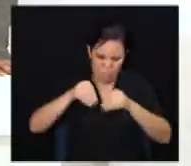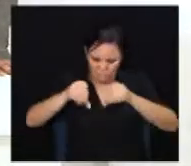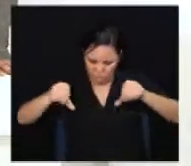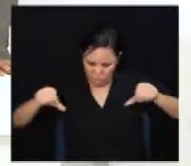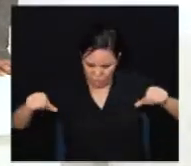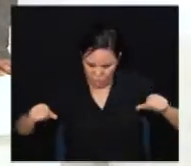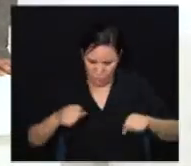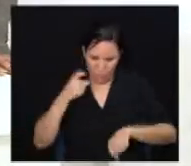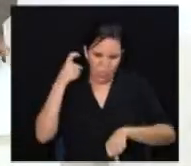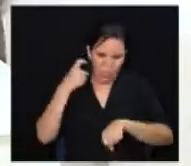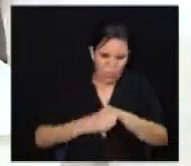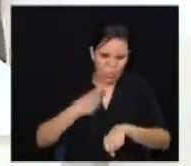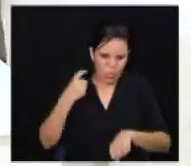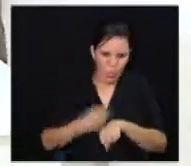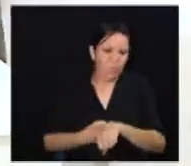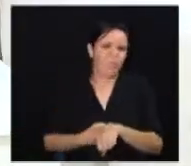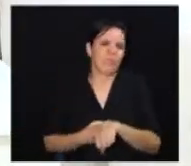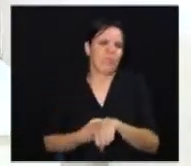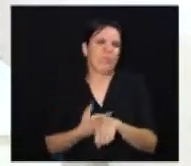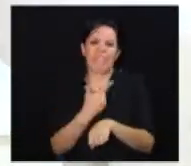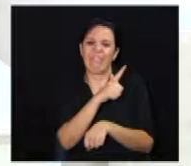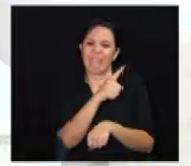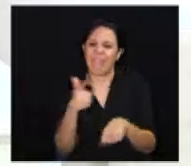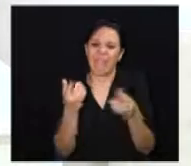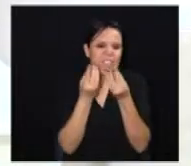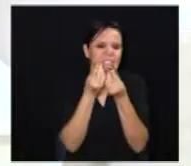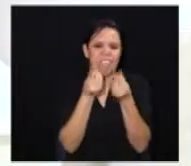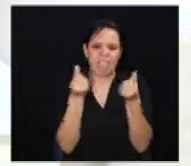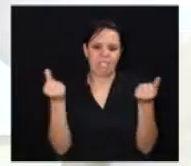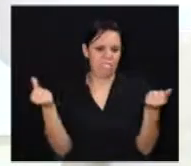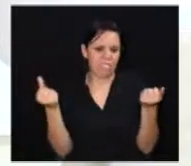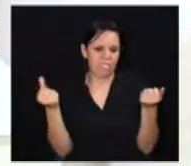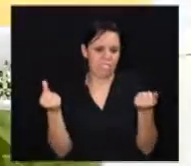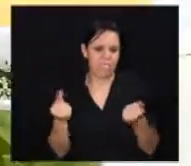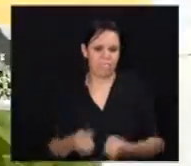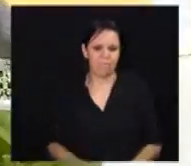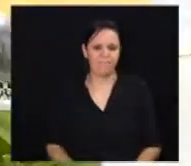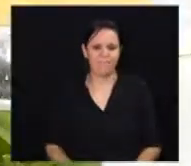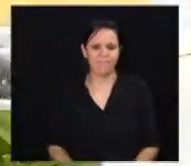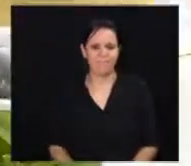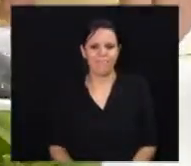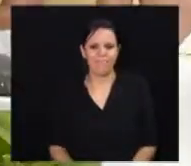uma massa dura. Vai desandar. Já vai perder isso, vai perder a